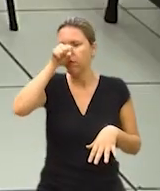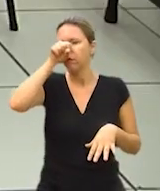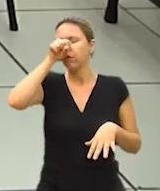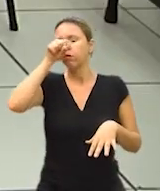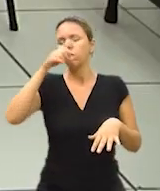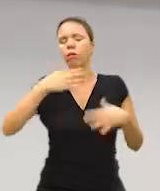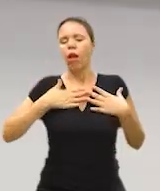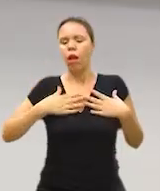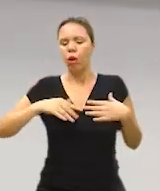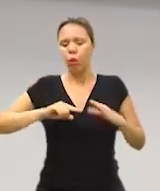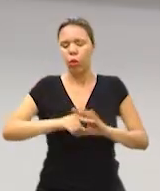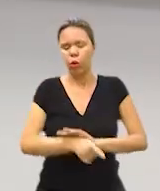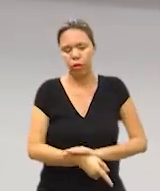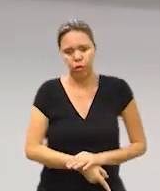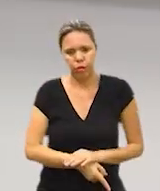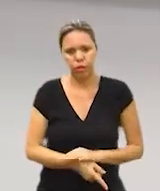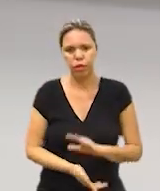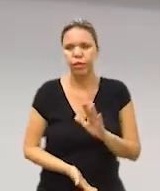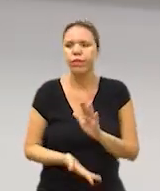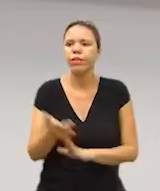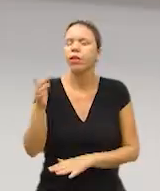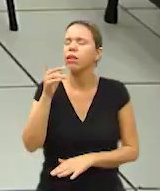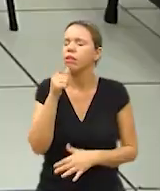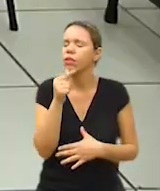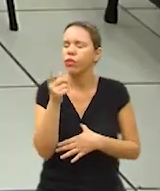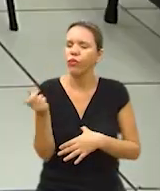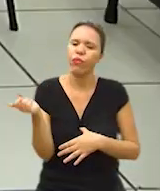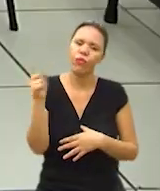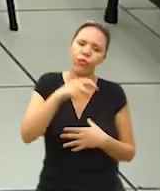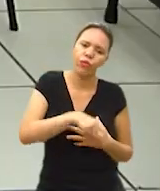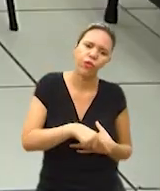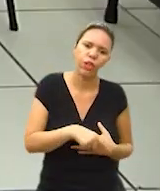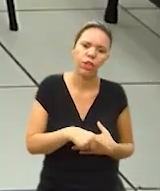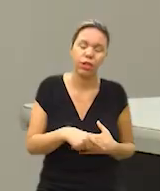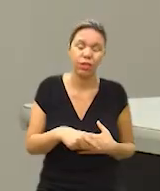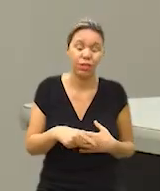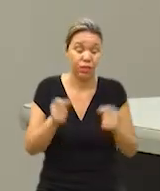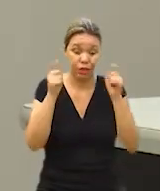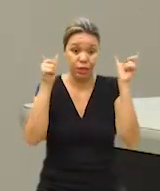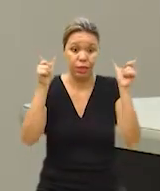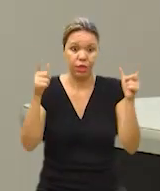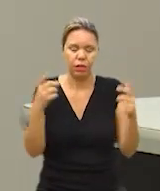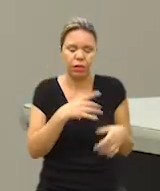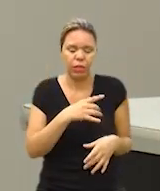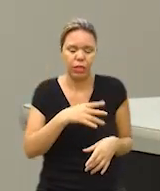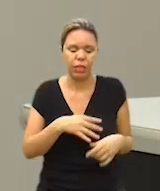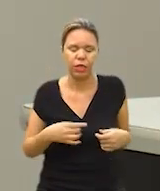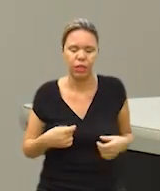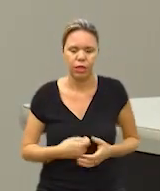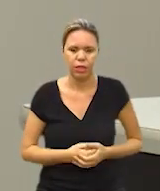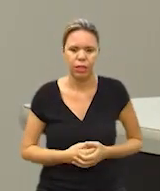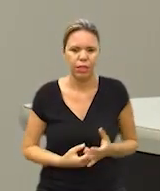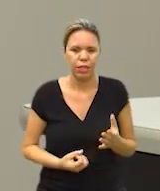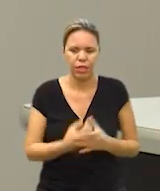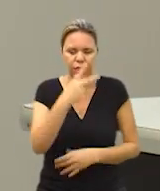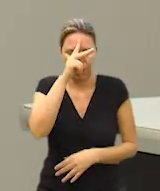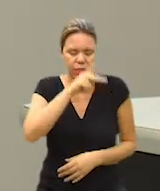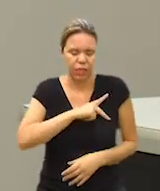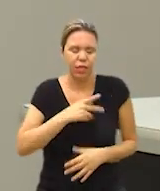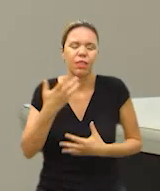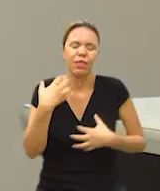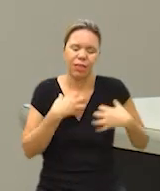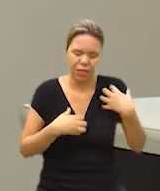respira fundo, sai, toma uma água, volta, pânico, se recompõe. Né? Esse medo, que a gente fala medo criado, pode